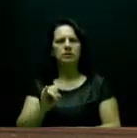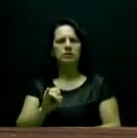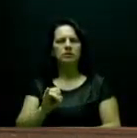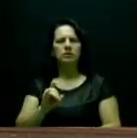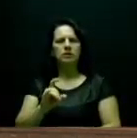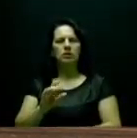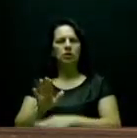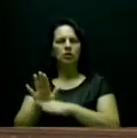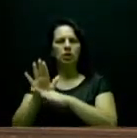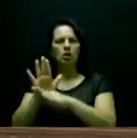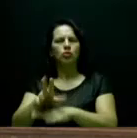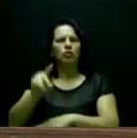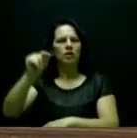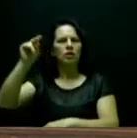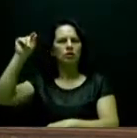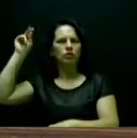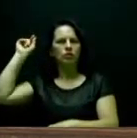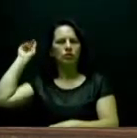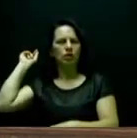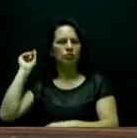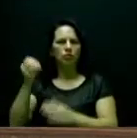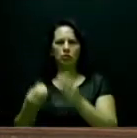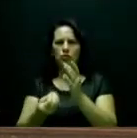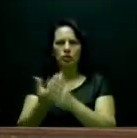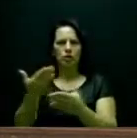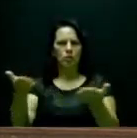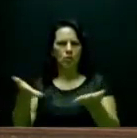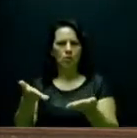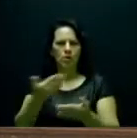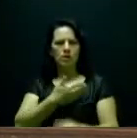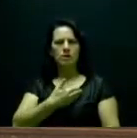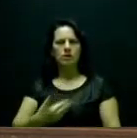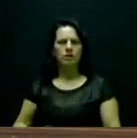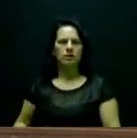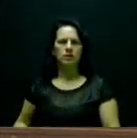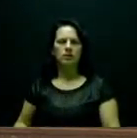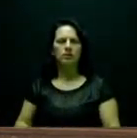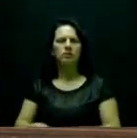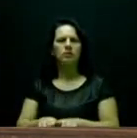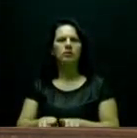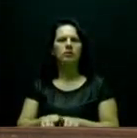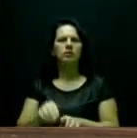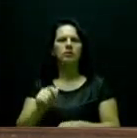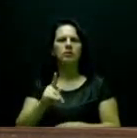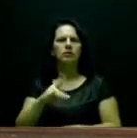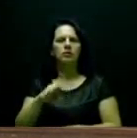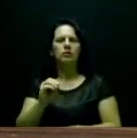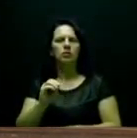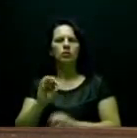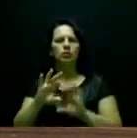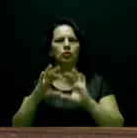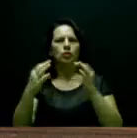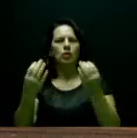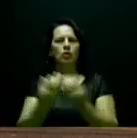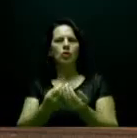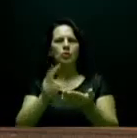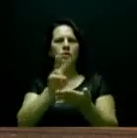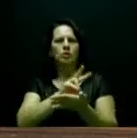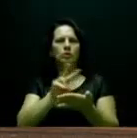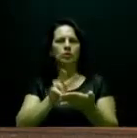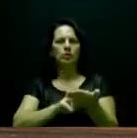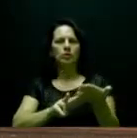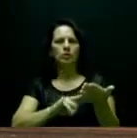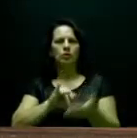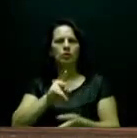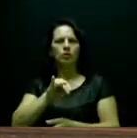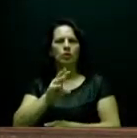a benefício já em vigor e não criando essa oportunidade. Assim, nos aspectos que cabe a estas comissões, análise, o técnico